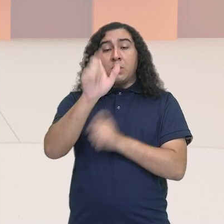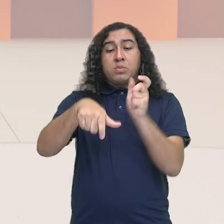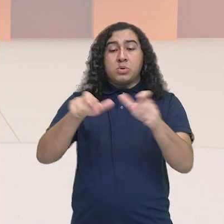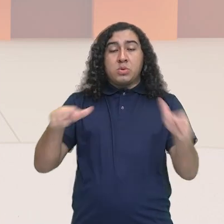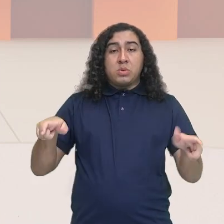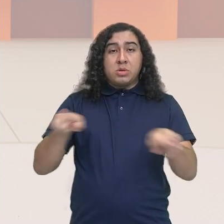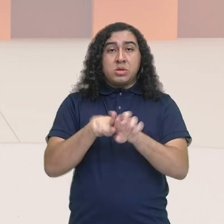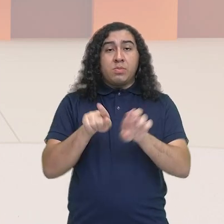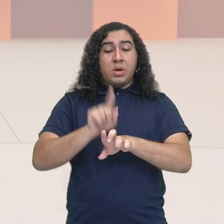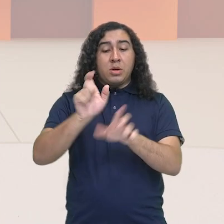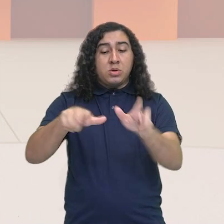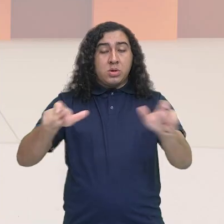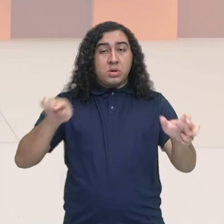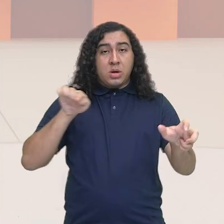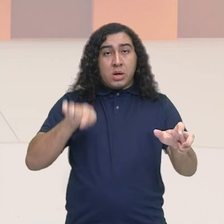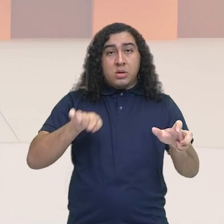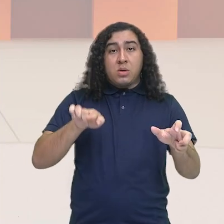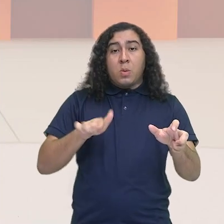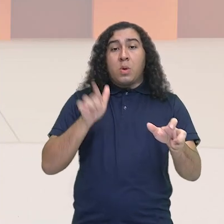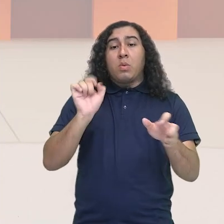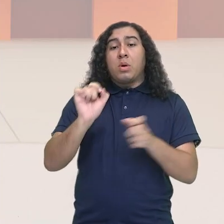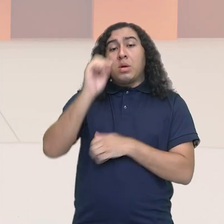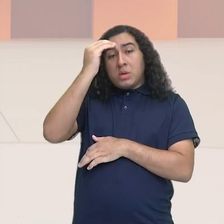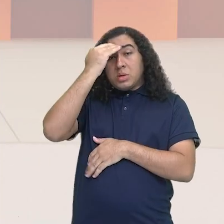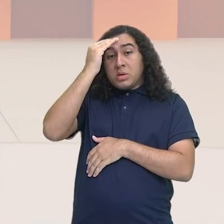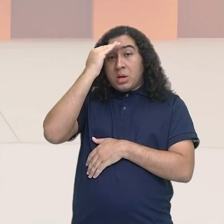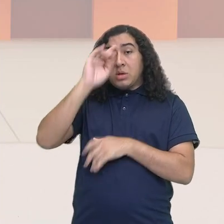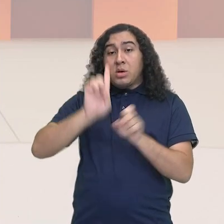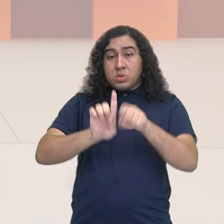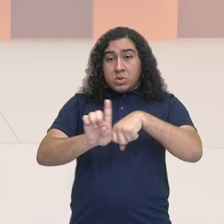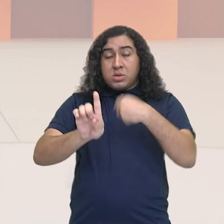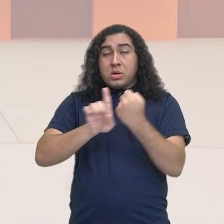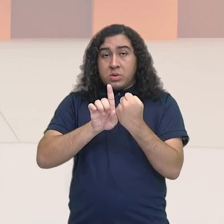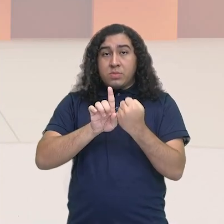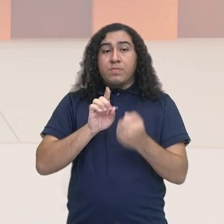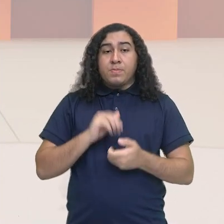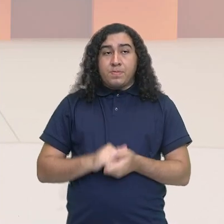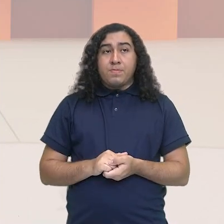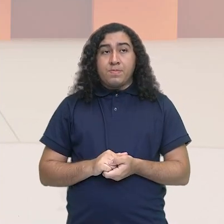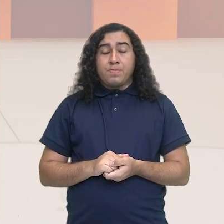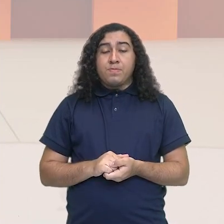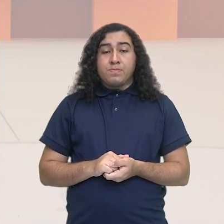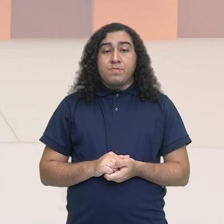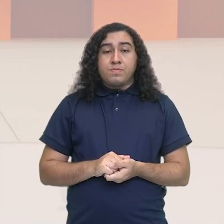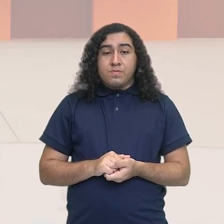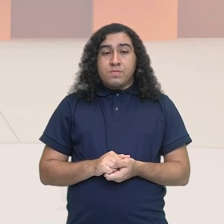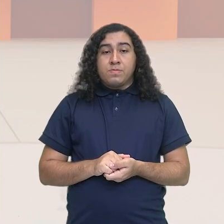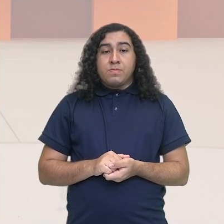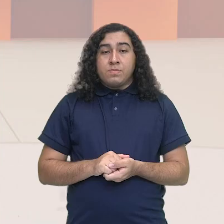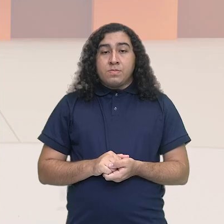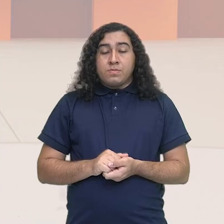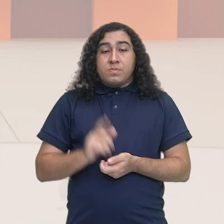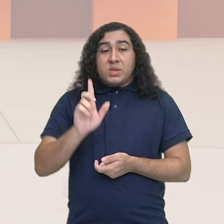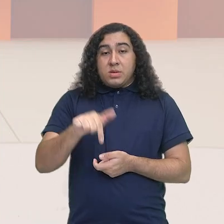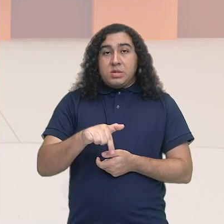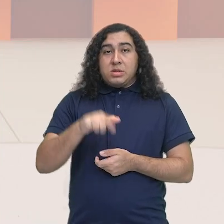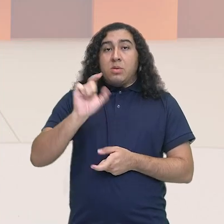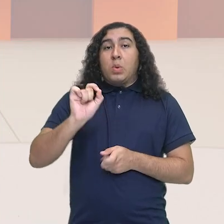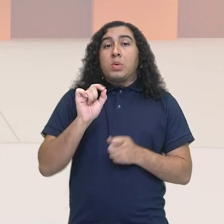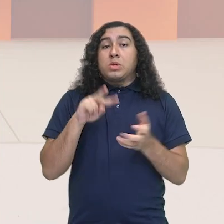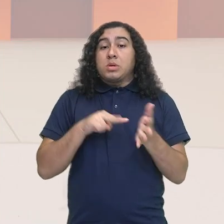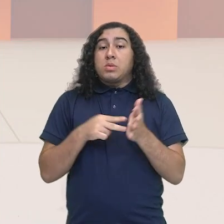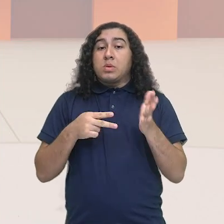os indivíduos, por sua vez, concebem a sociedade. A socialização é